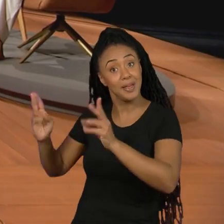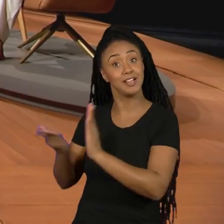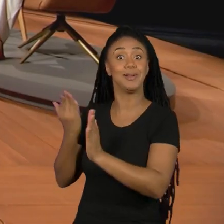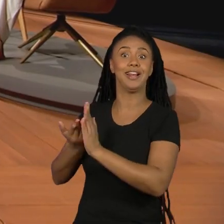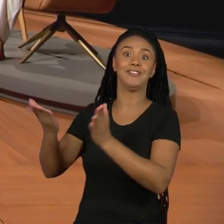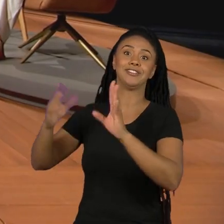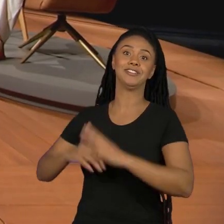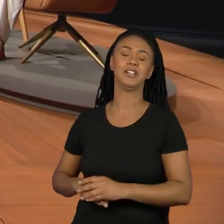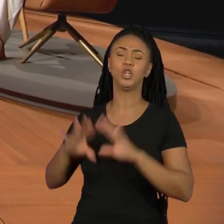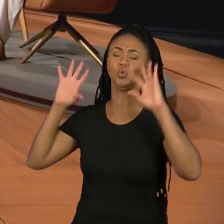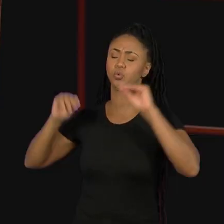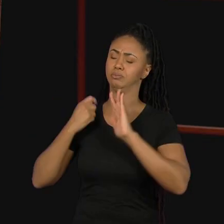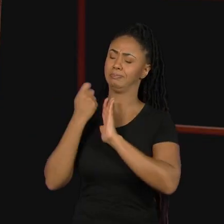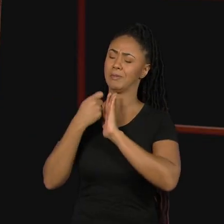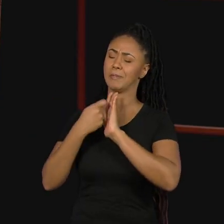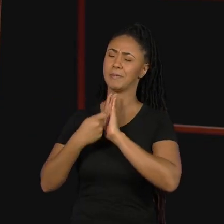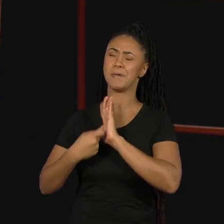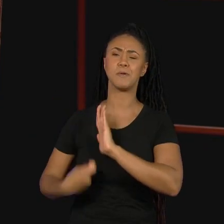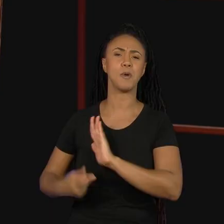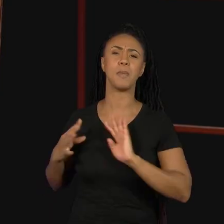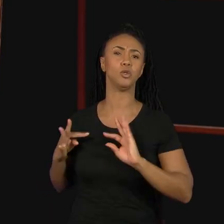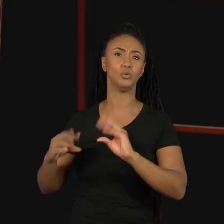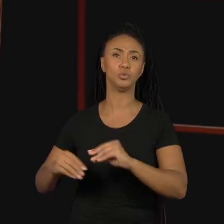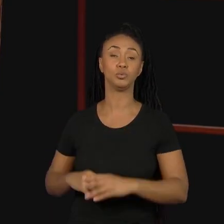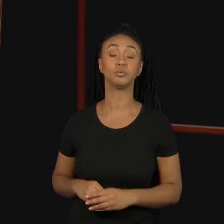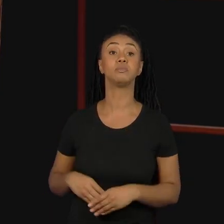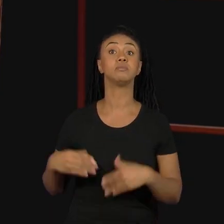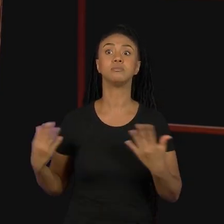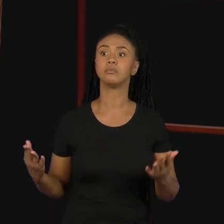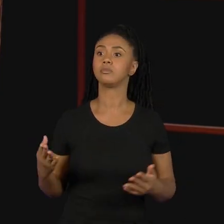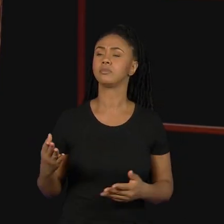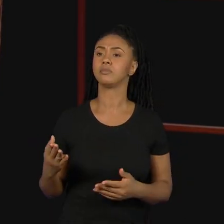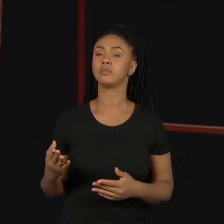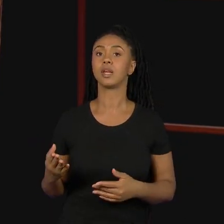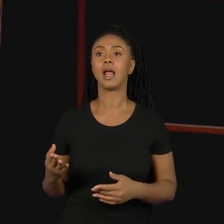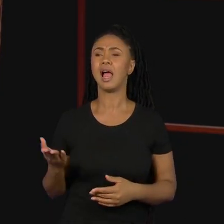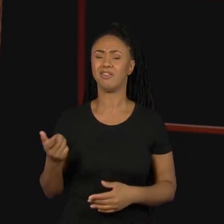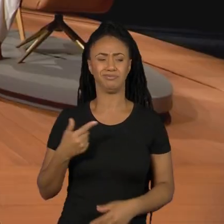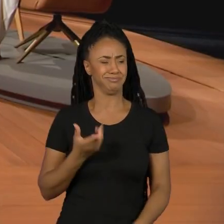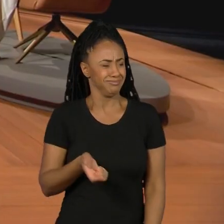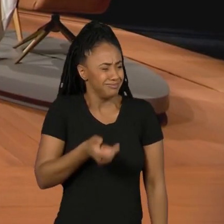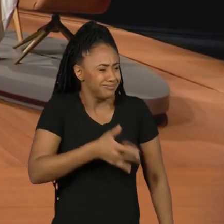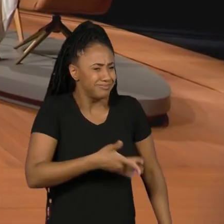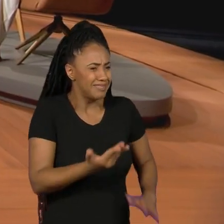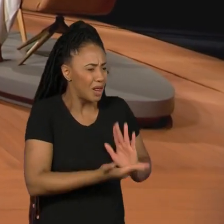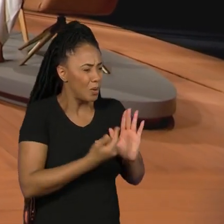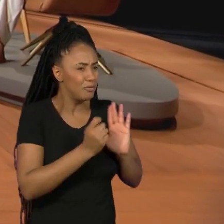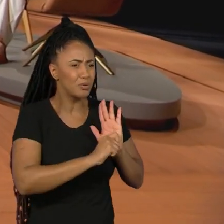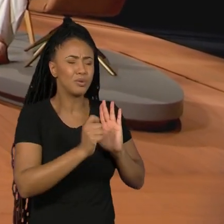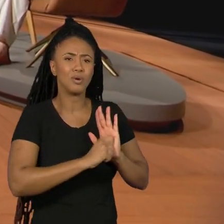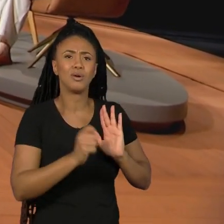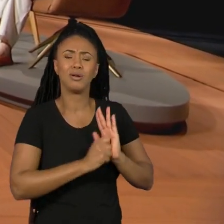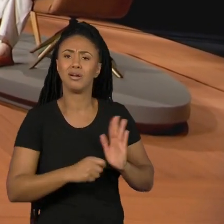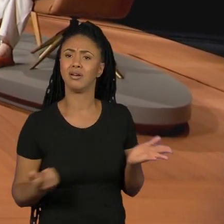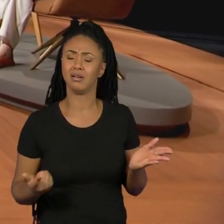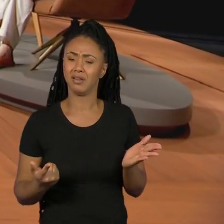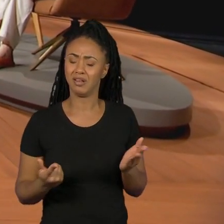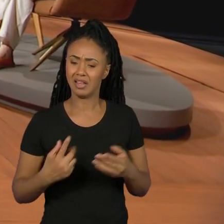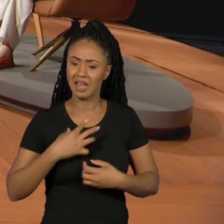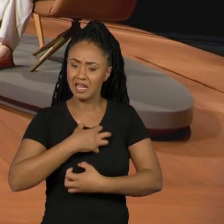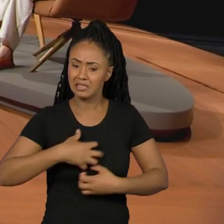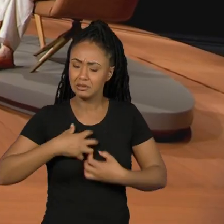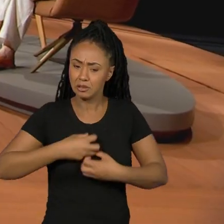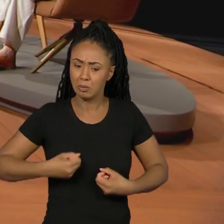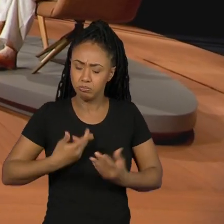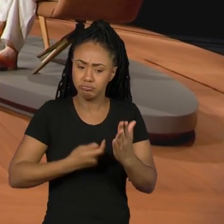Tudo lá escrito. Que eu acho um disco brilhante. É um disco que expressa a dor dele em ver que tinha perdido